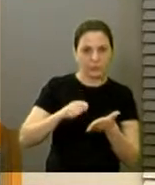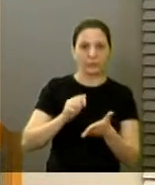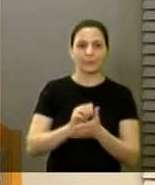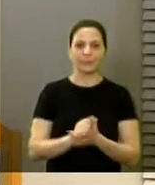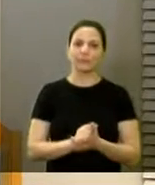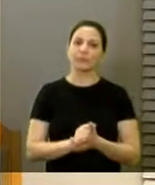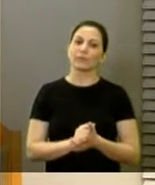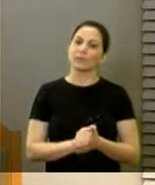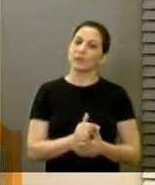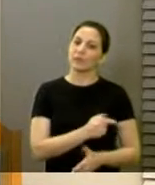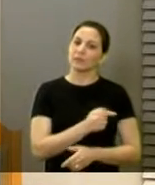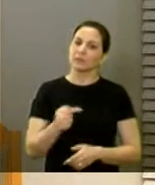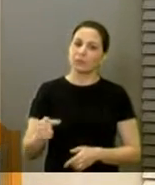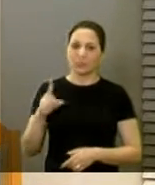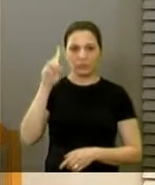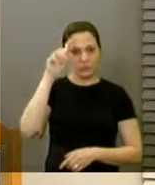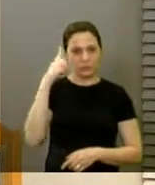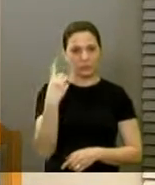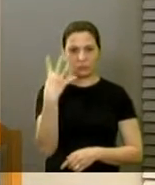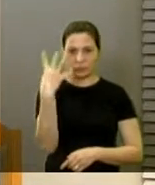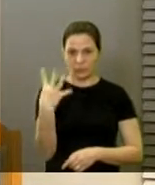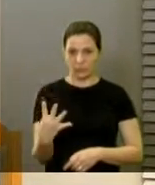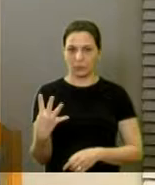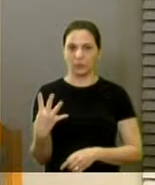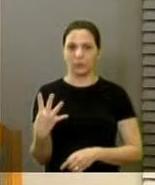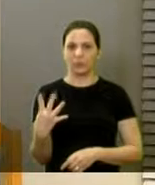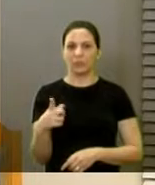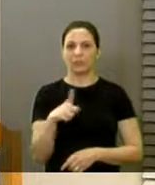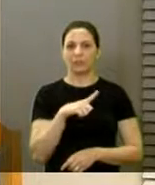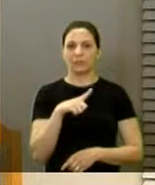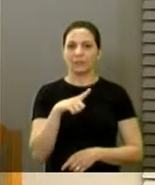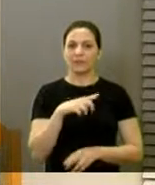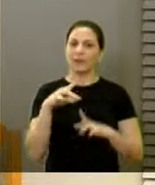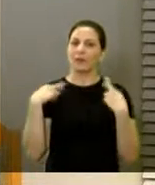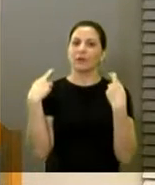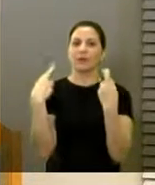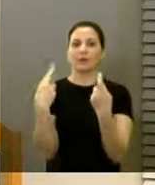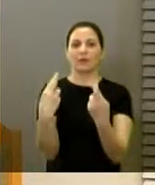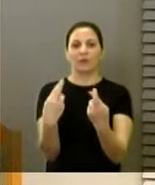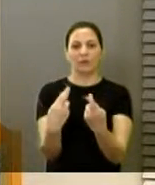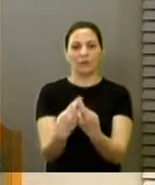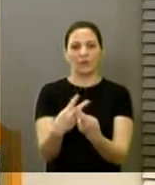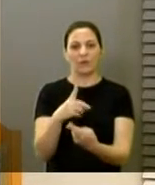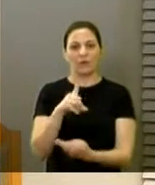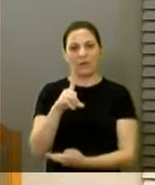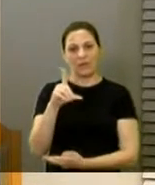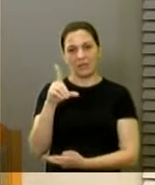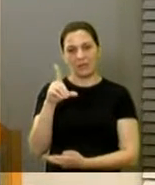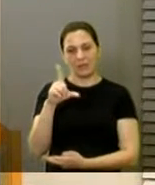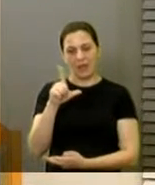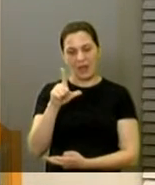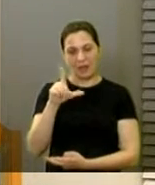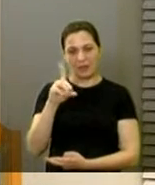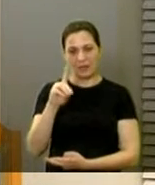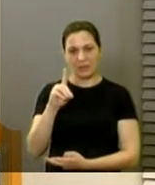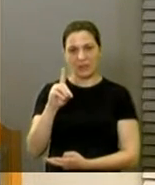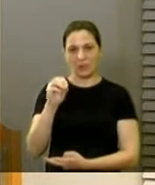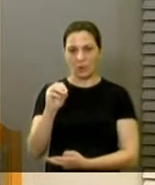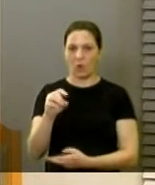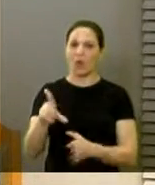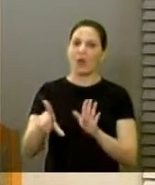partir do dia 14 nós vamos ter também as audiências da lg ok a lei de diretrizes